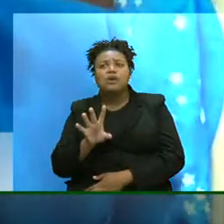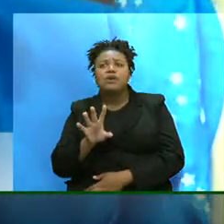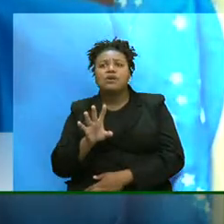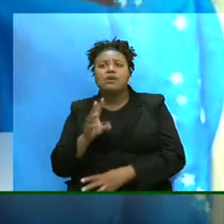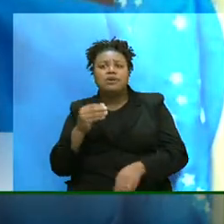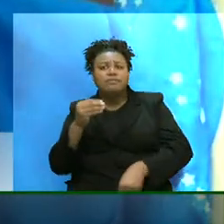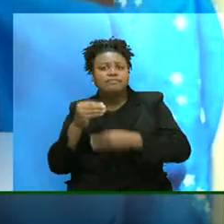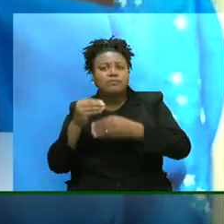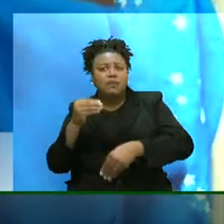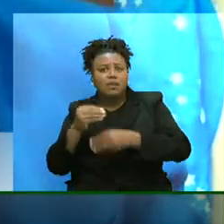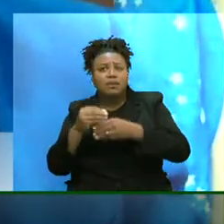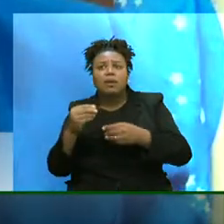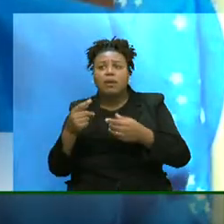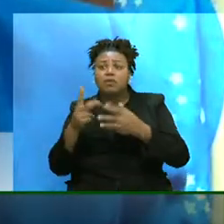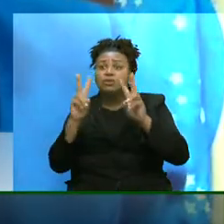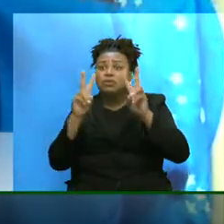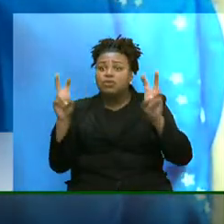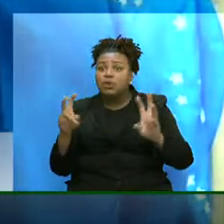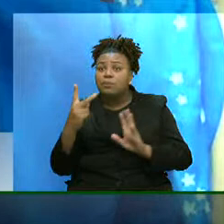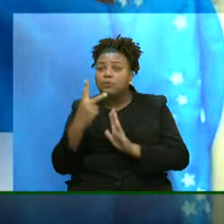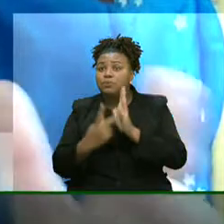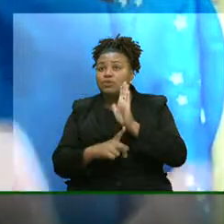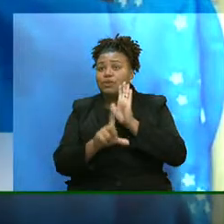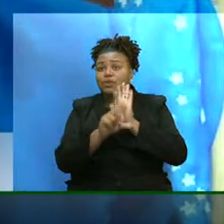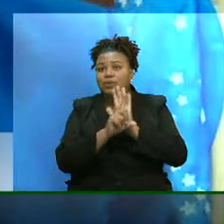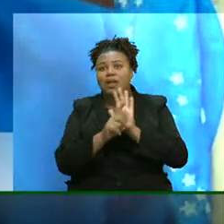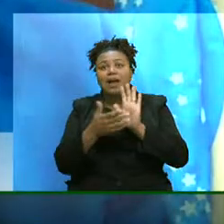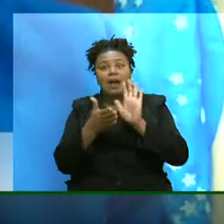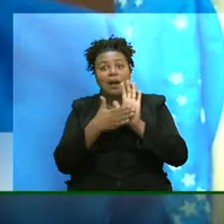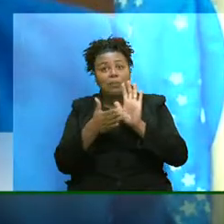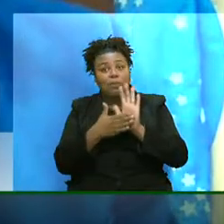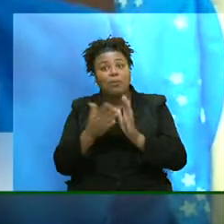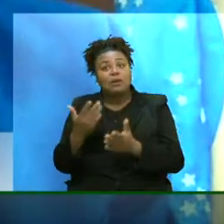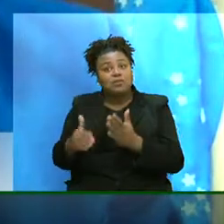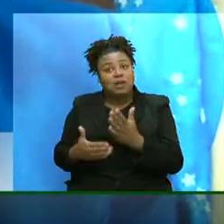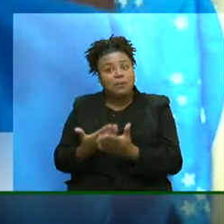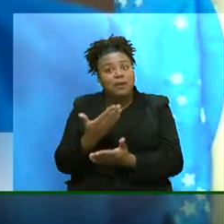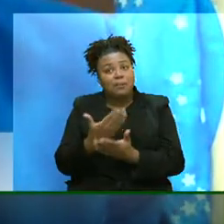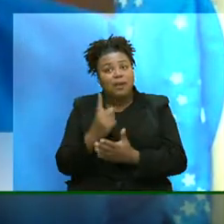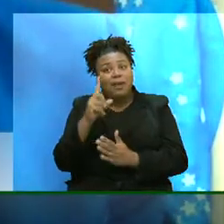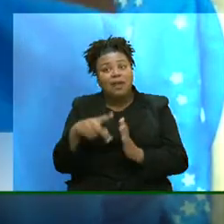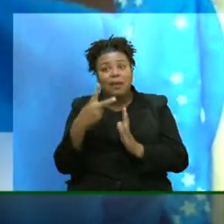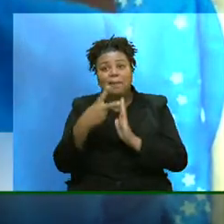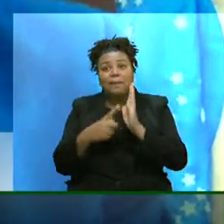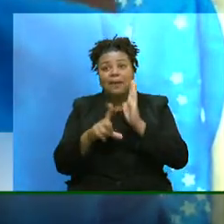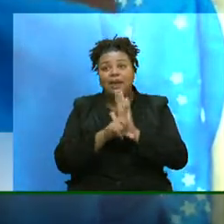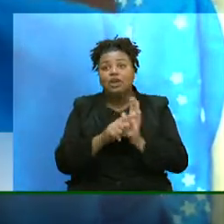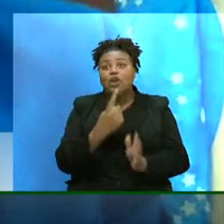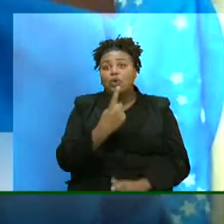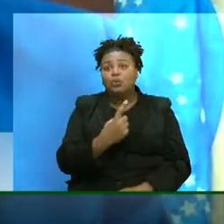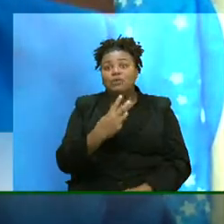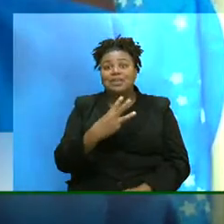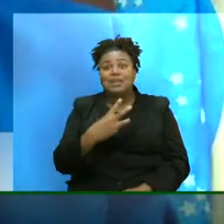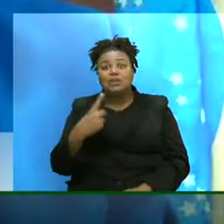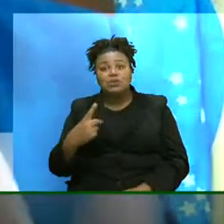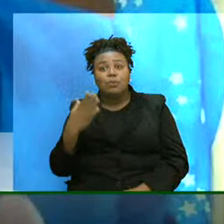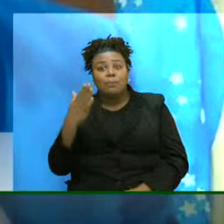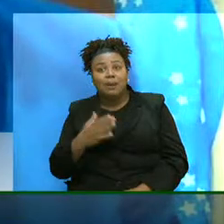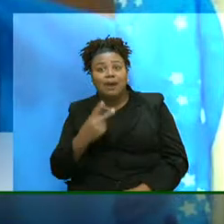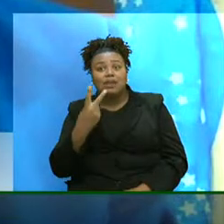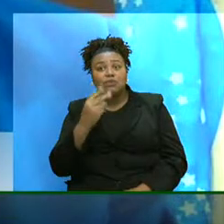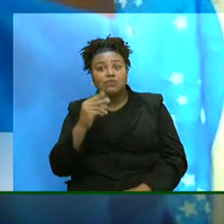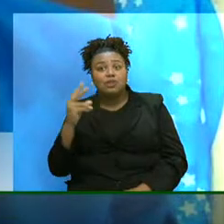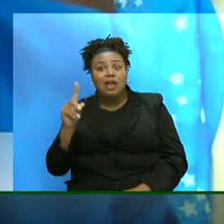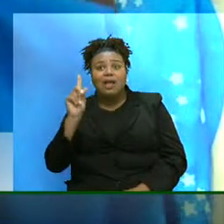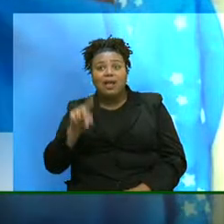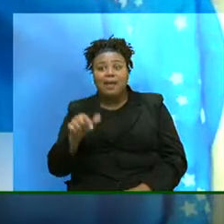algumas ponderações a respeito dos projetos. A proposição que eu ingressei é o PL 131-2020. Na verdade,